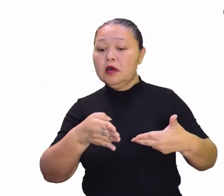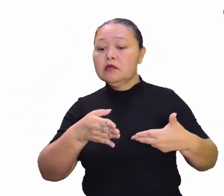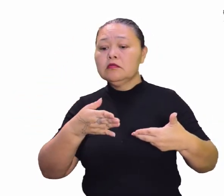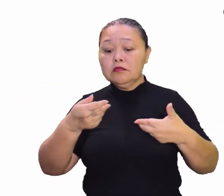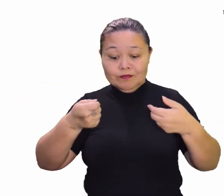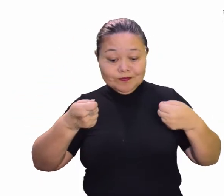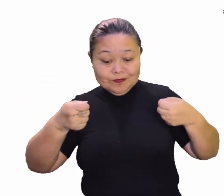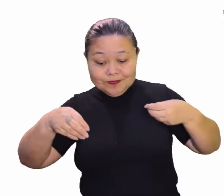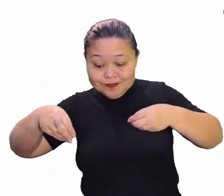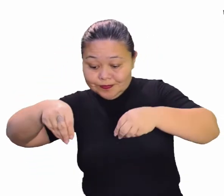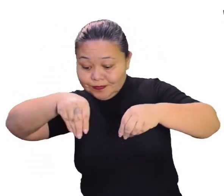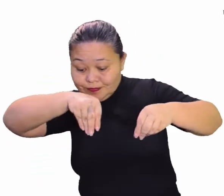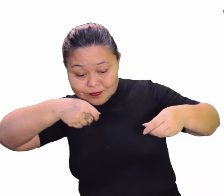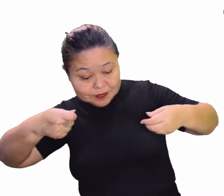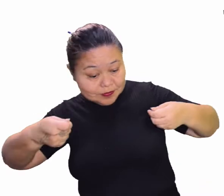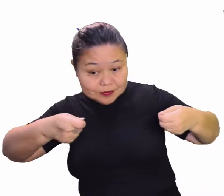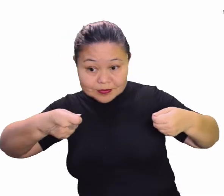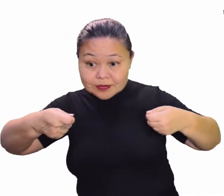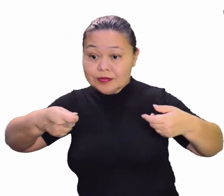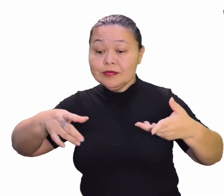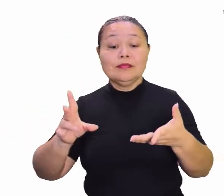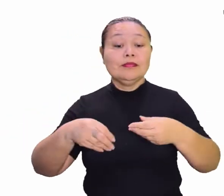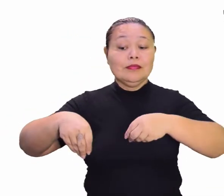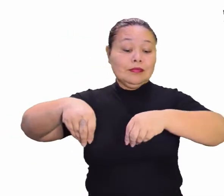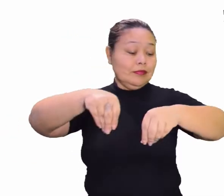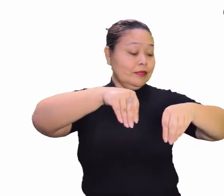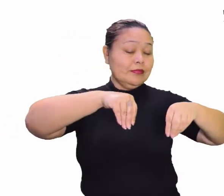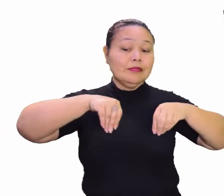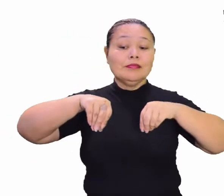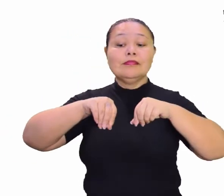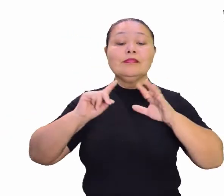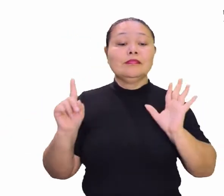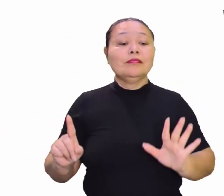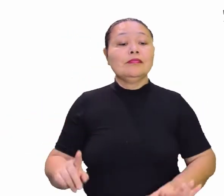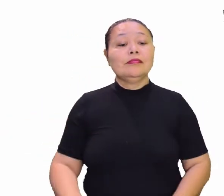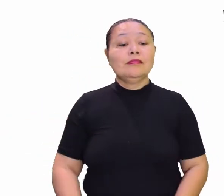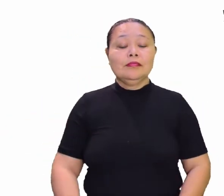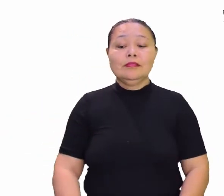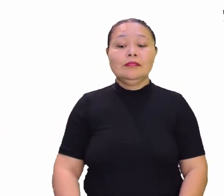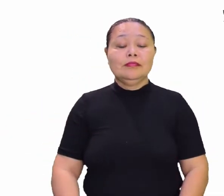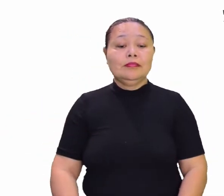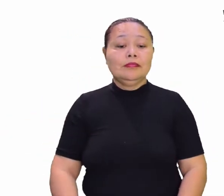as disputas territoriais. Exato, Ok? isso mesmo.